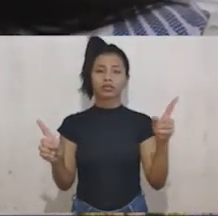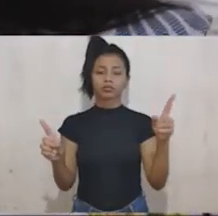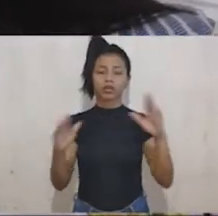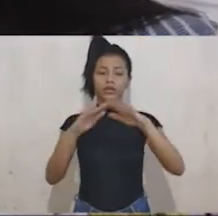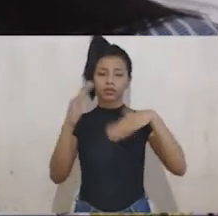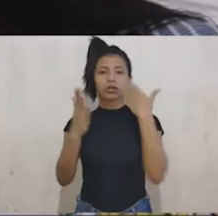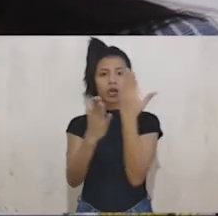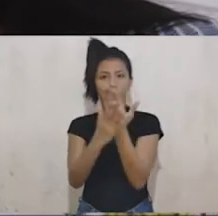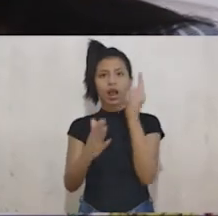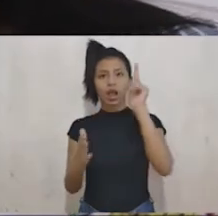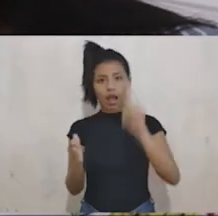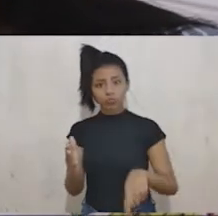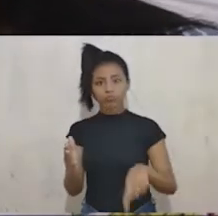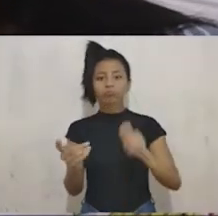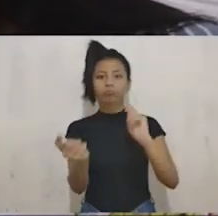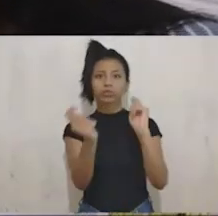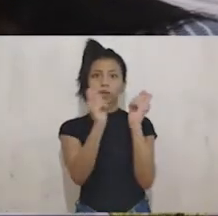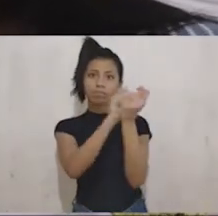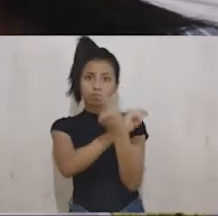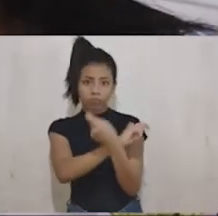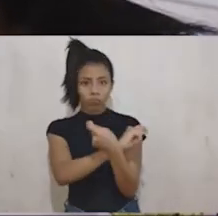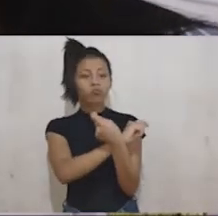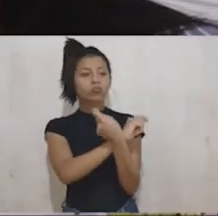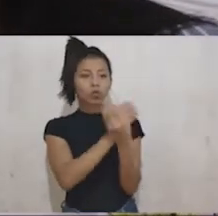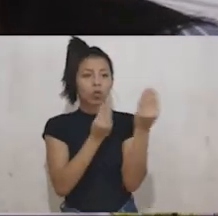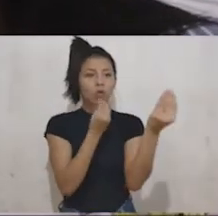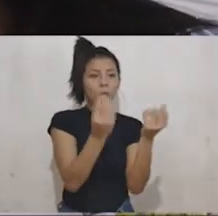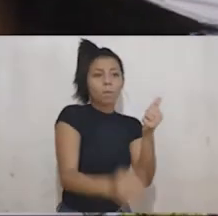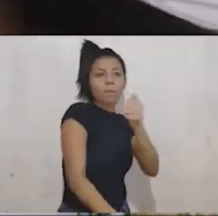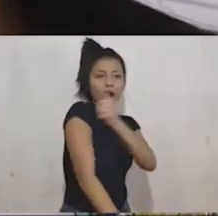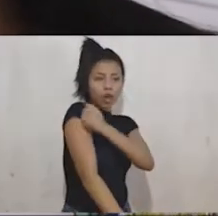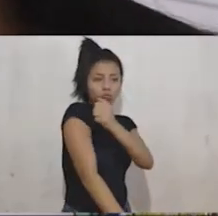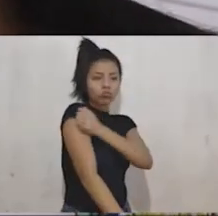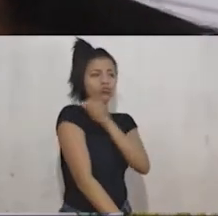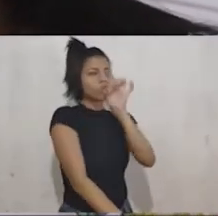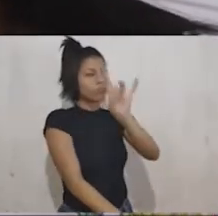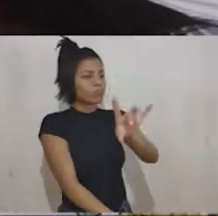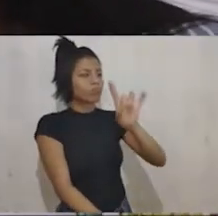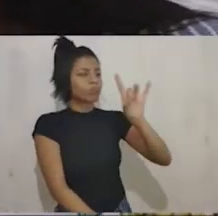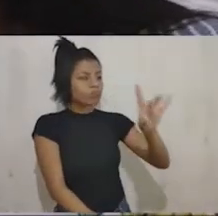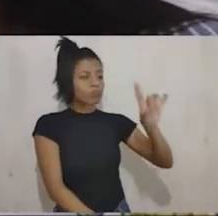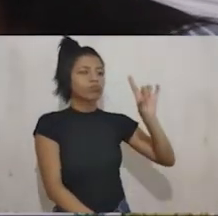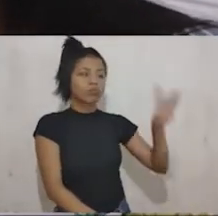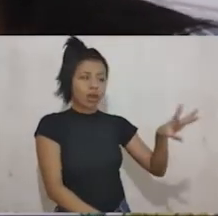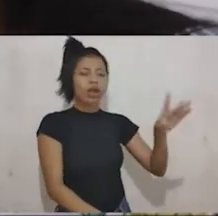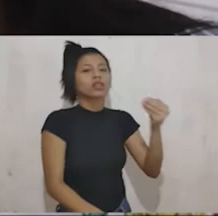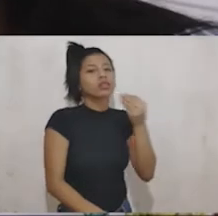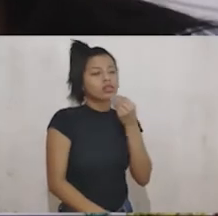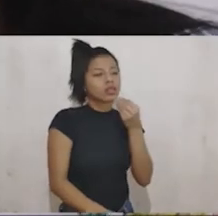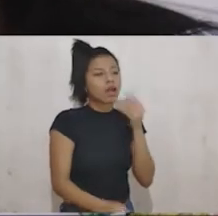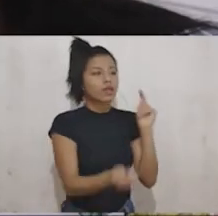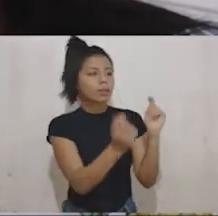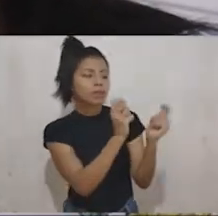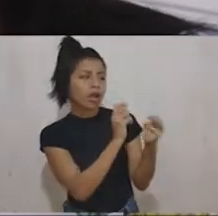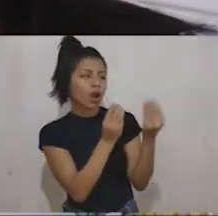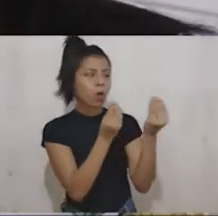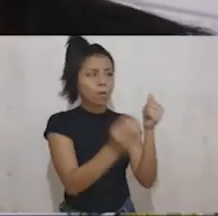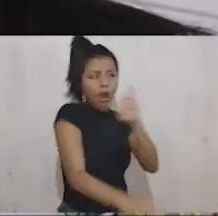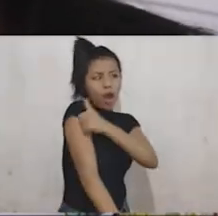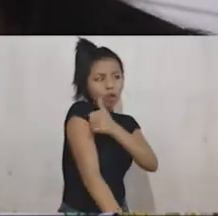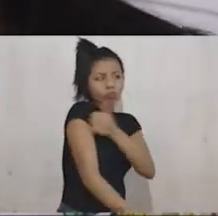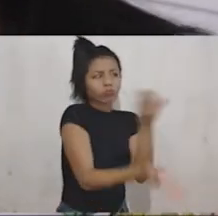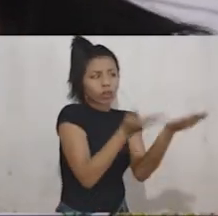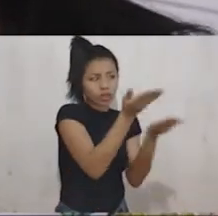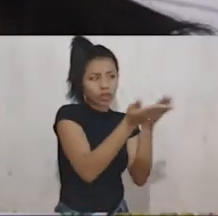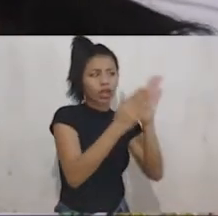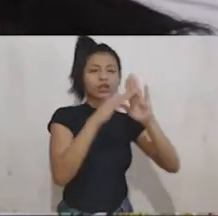recebendo esses meninos porque a escola se adequa a cada um deles, com a sua estrutura e também com o seu